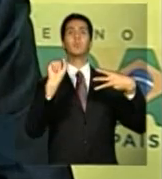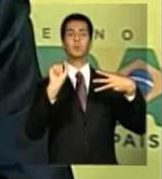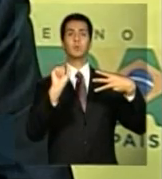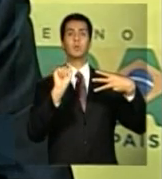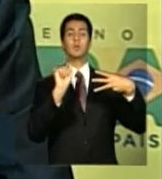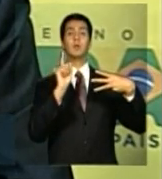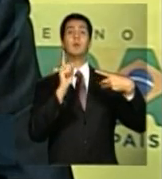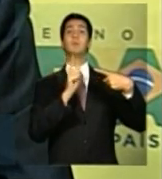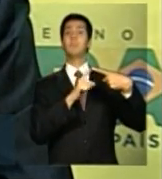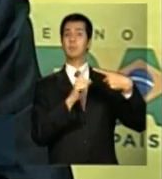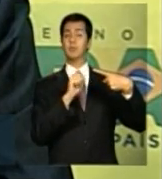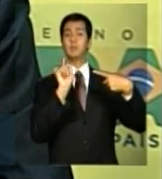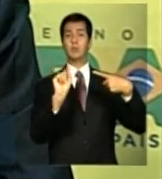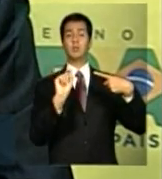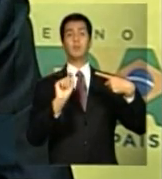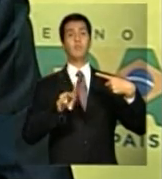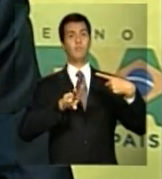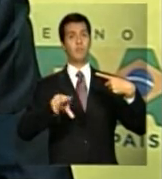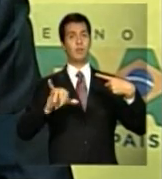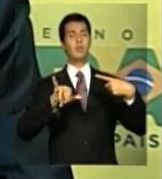de 4%